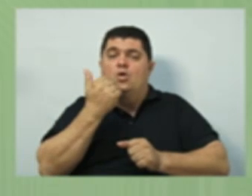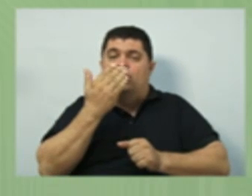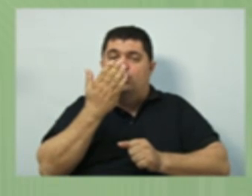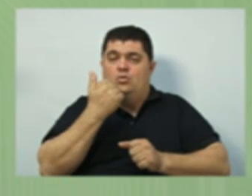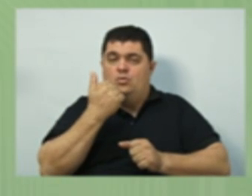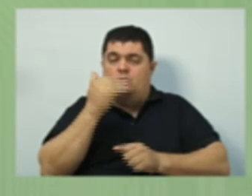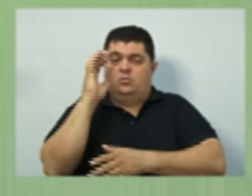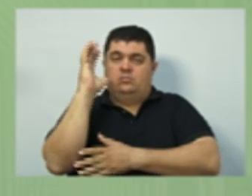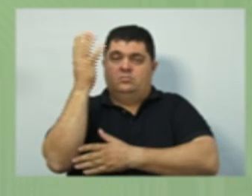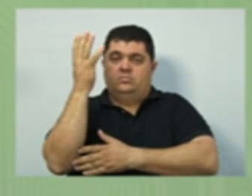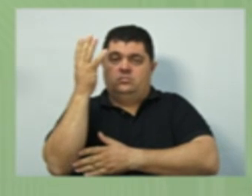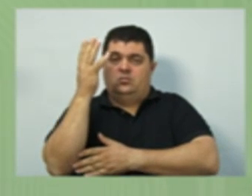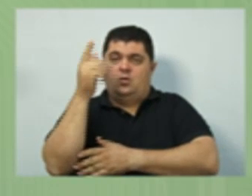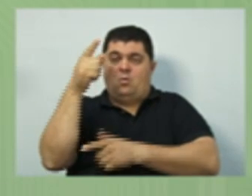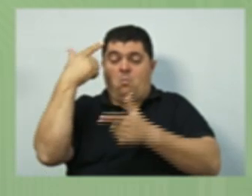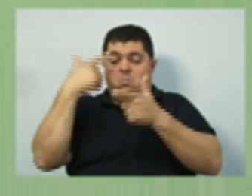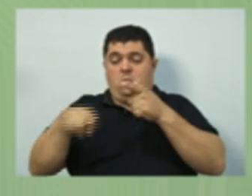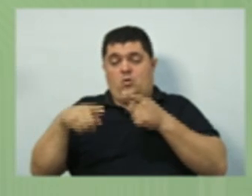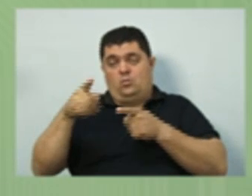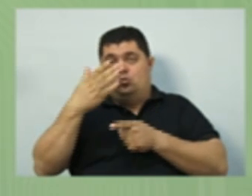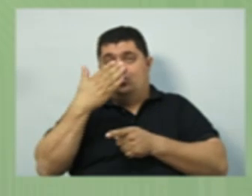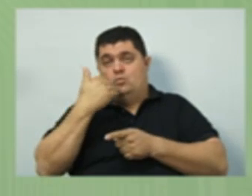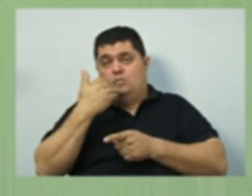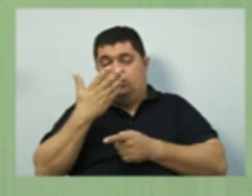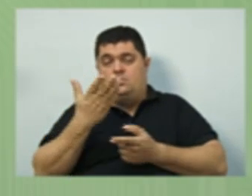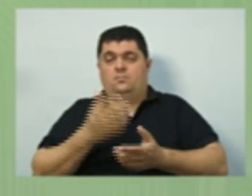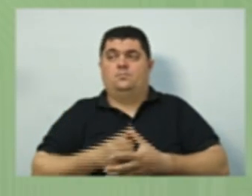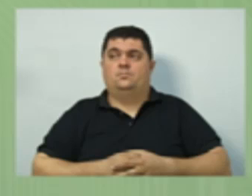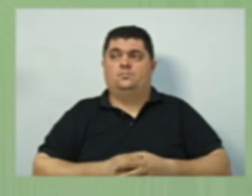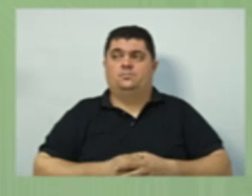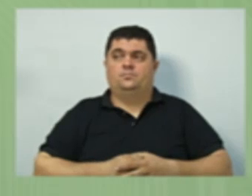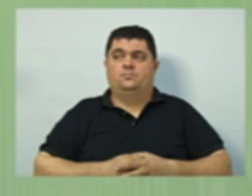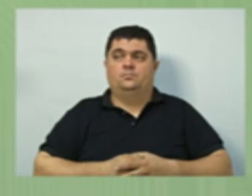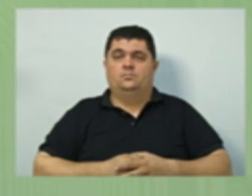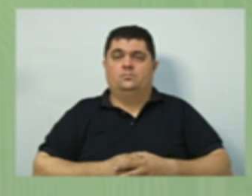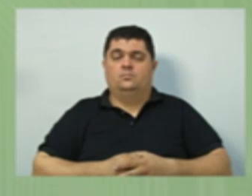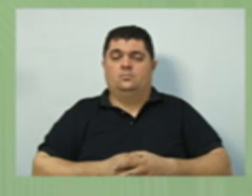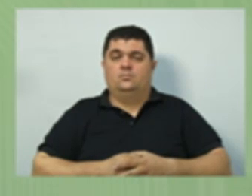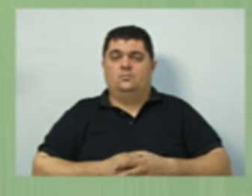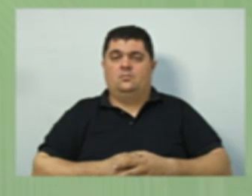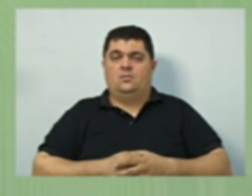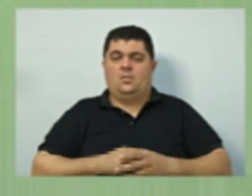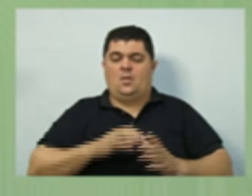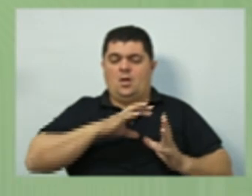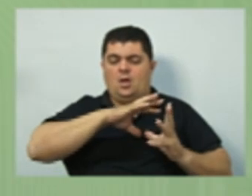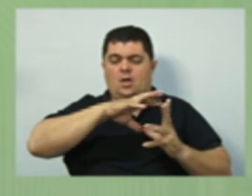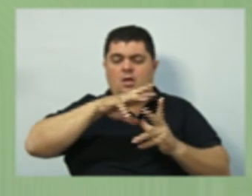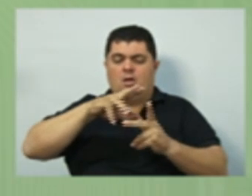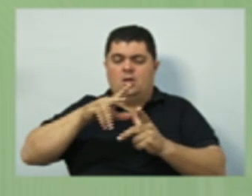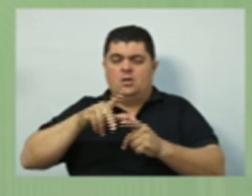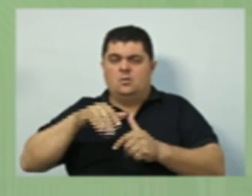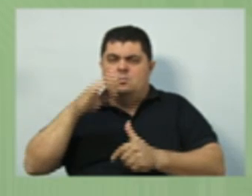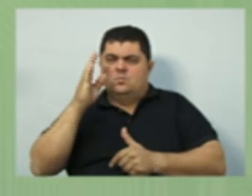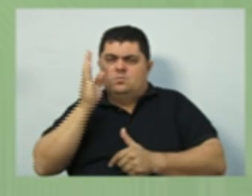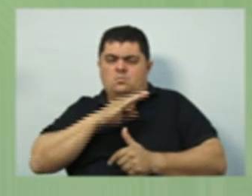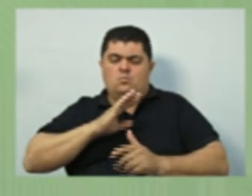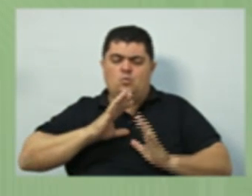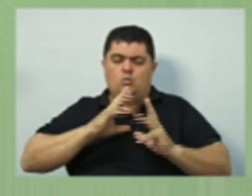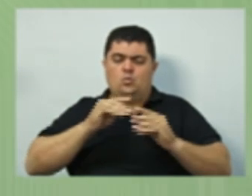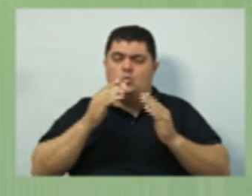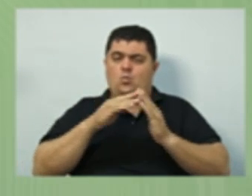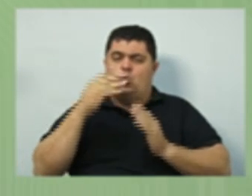que eu te havia proibido comer, a terra será maldita por tua casa.